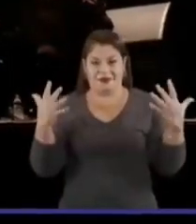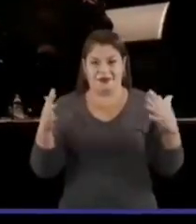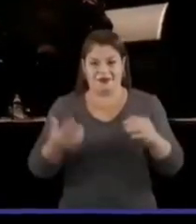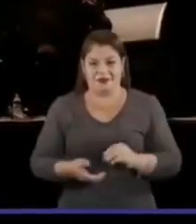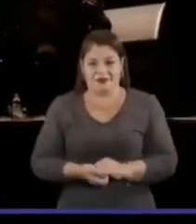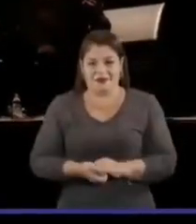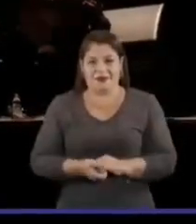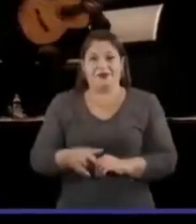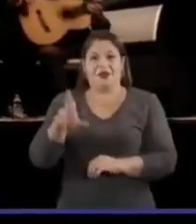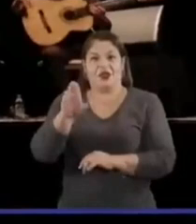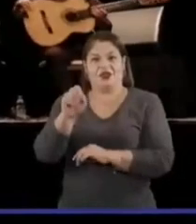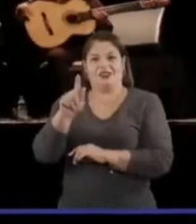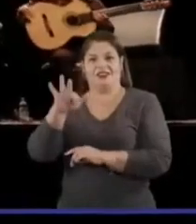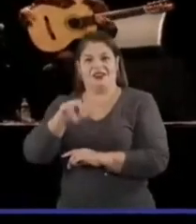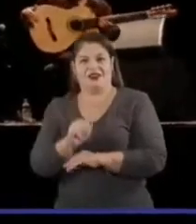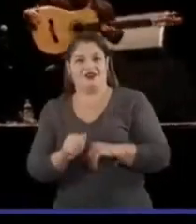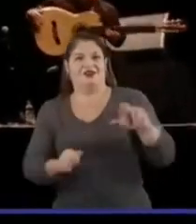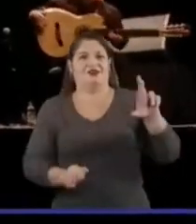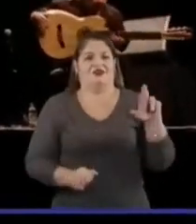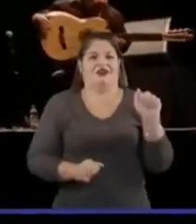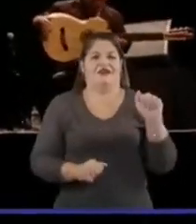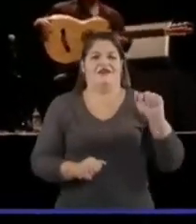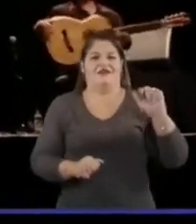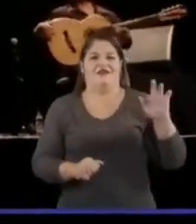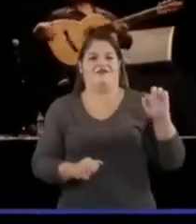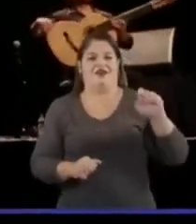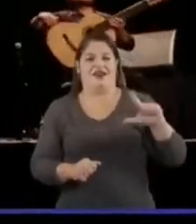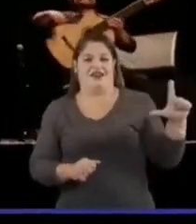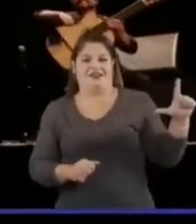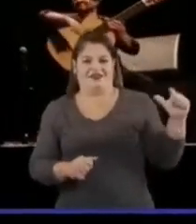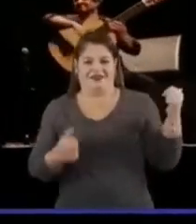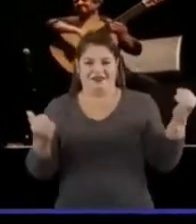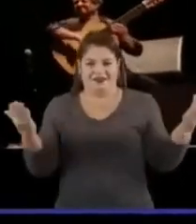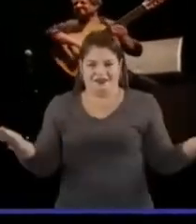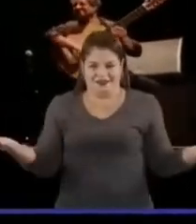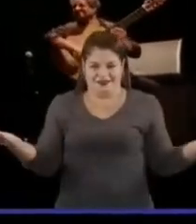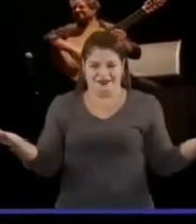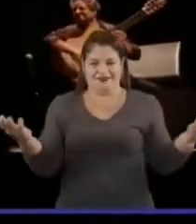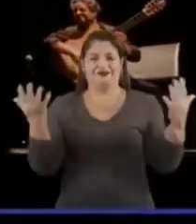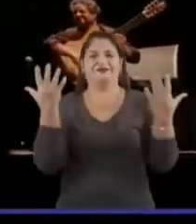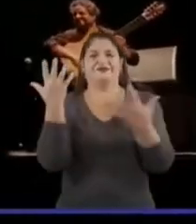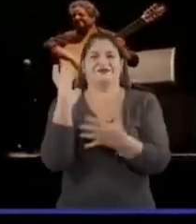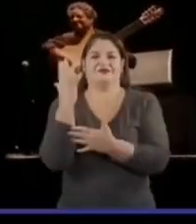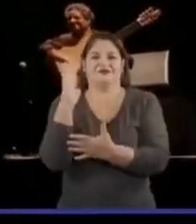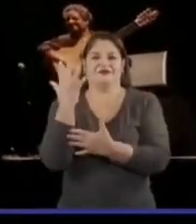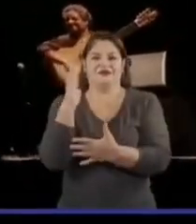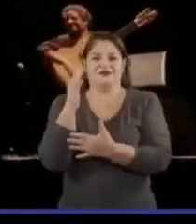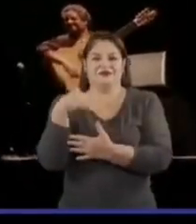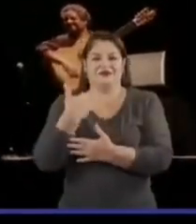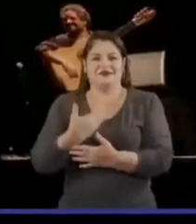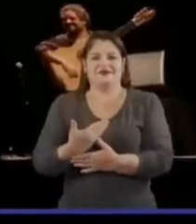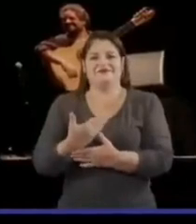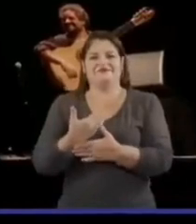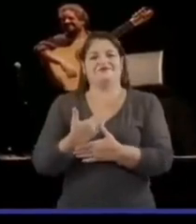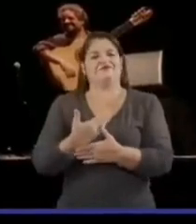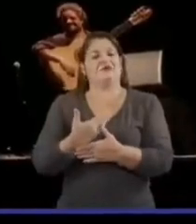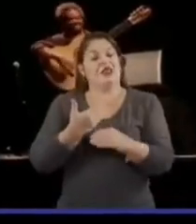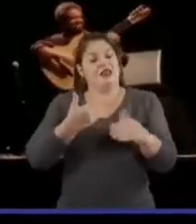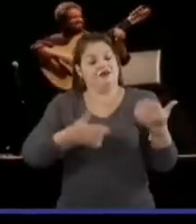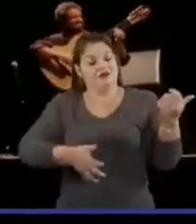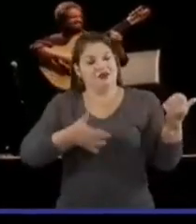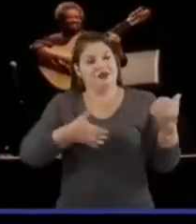coração. Rogério Caetano, Rafael dos Anjos. Eu, violões e canções.